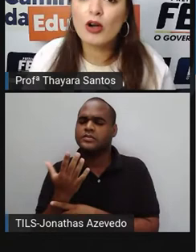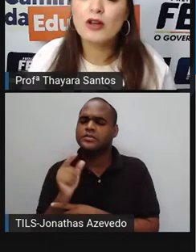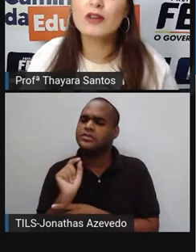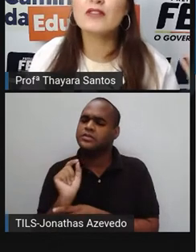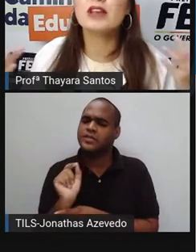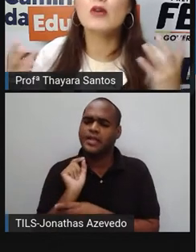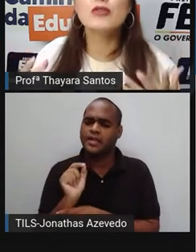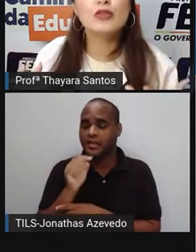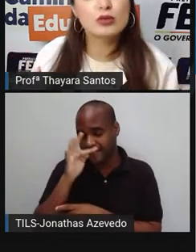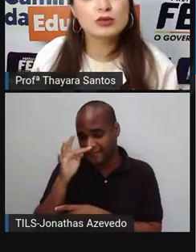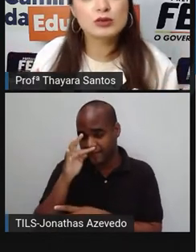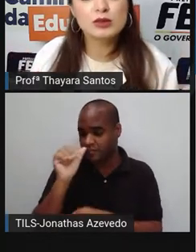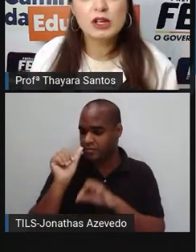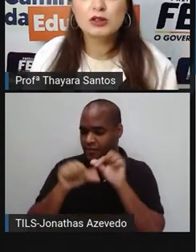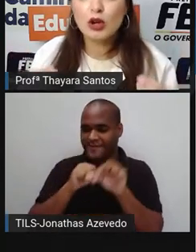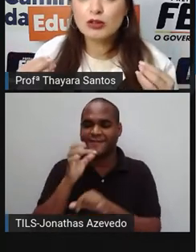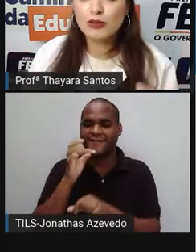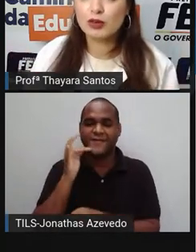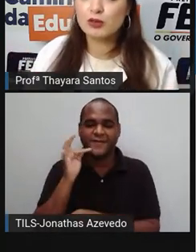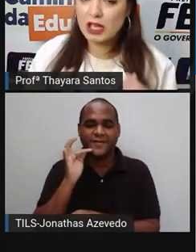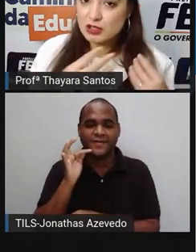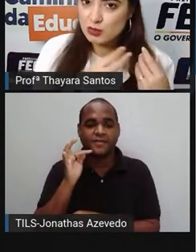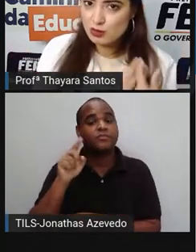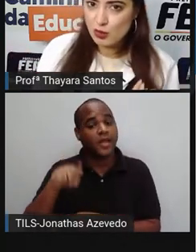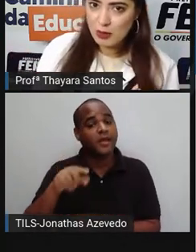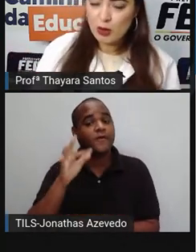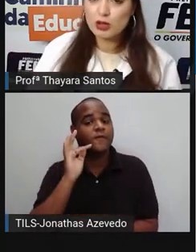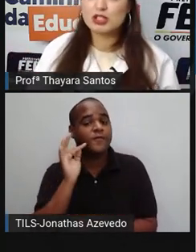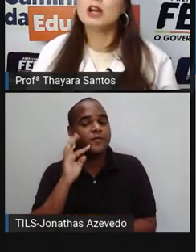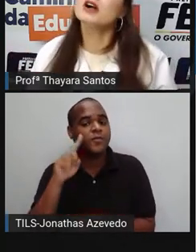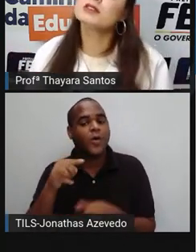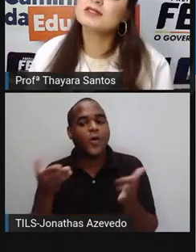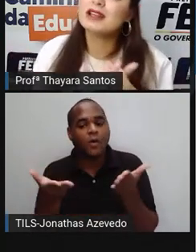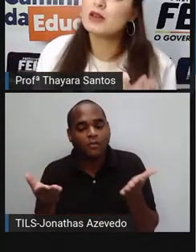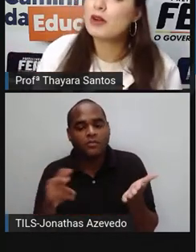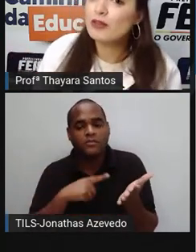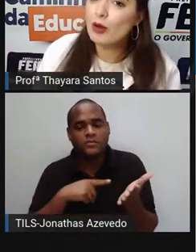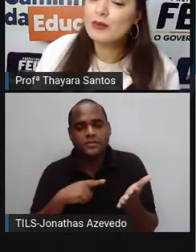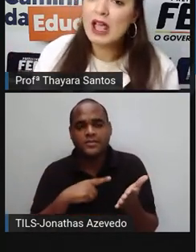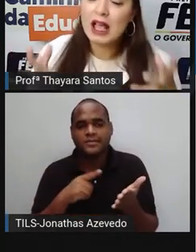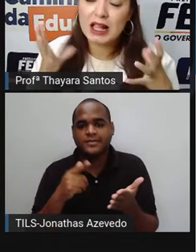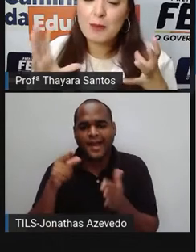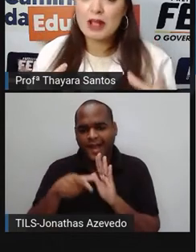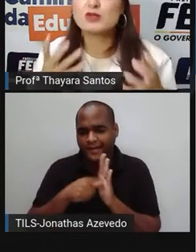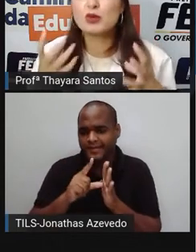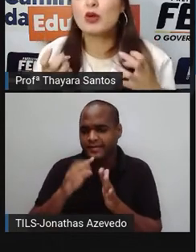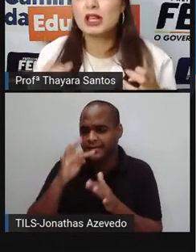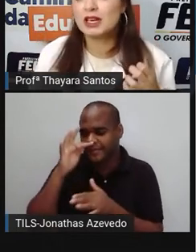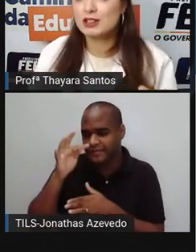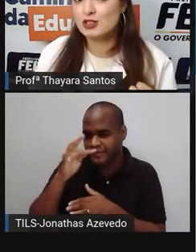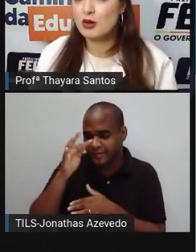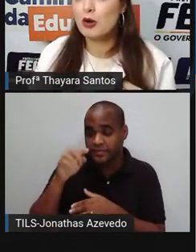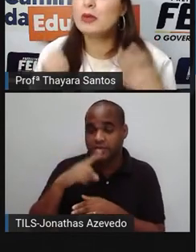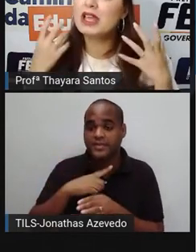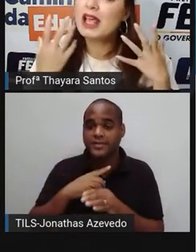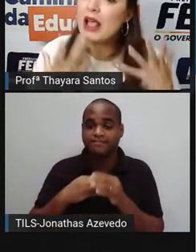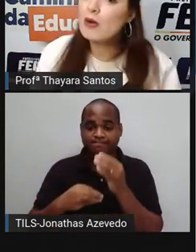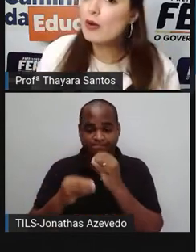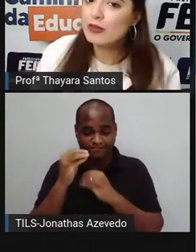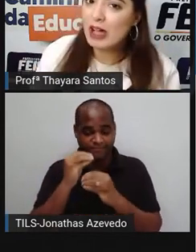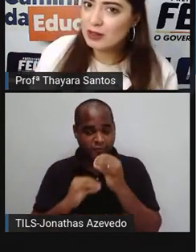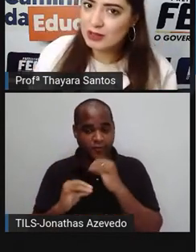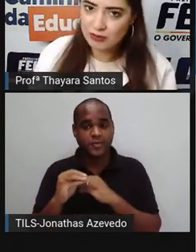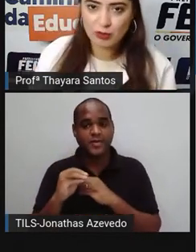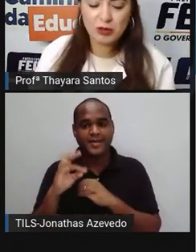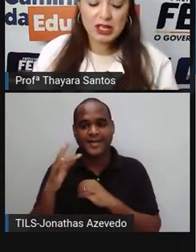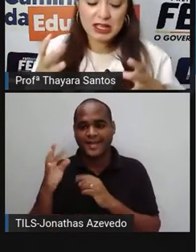essa flor vai virar um fruto todo o fruto que a gente consome hoje antes ele era uma flor aquela parte suculenta que a gente come